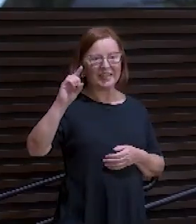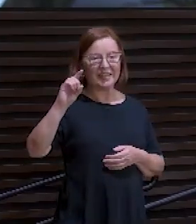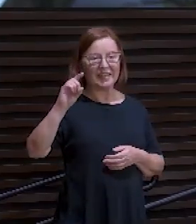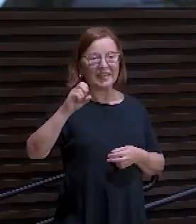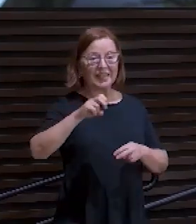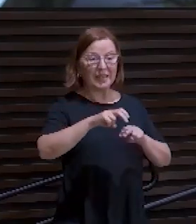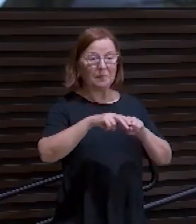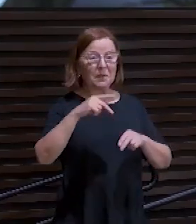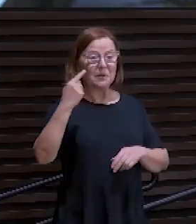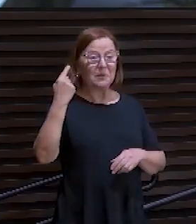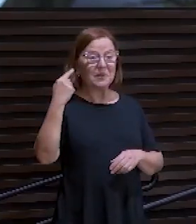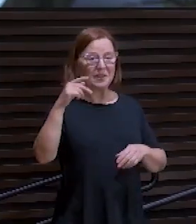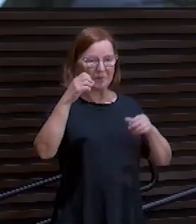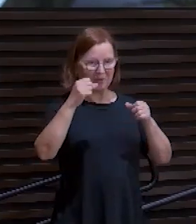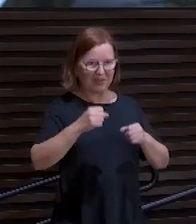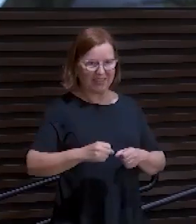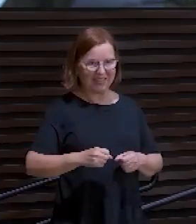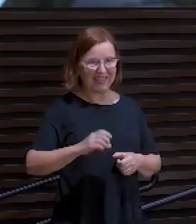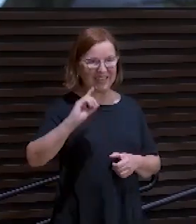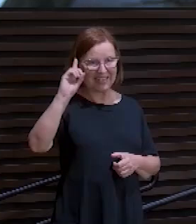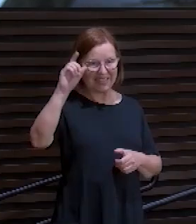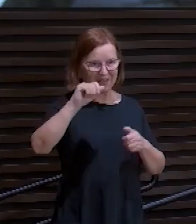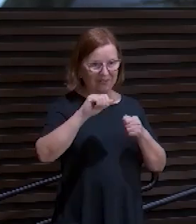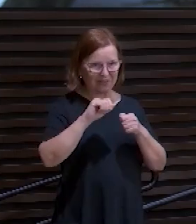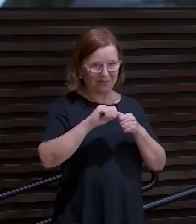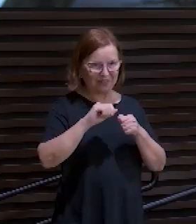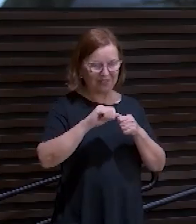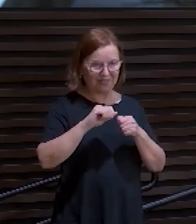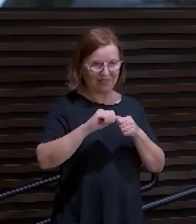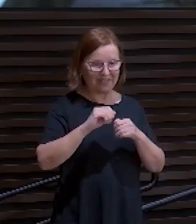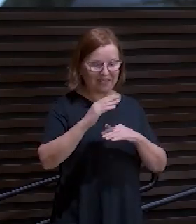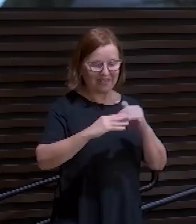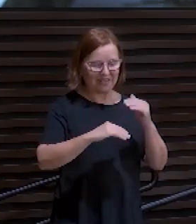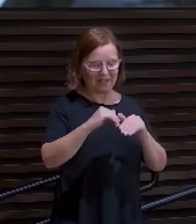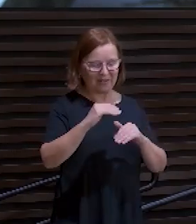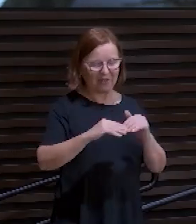nós, Ele age por meio do seu povo.